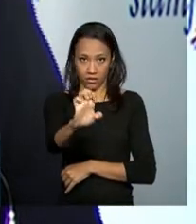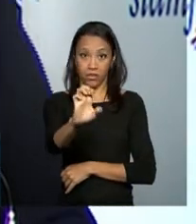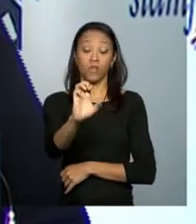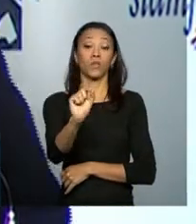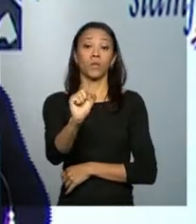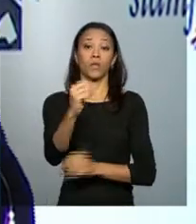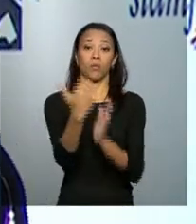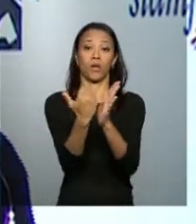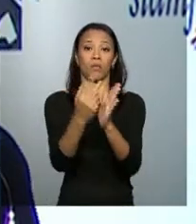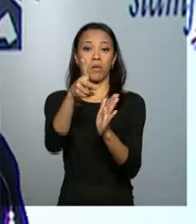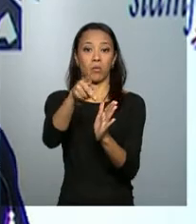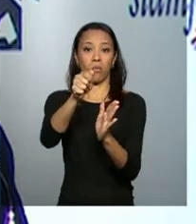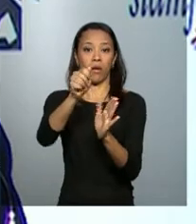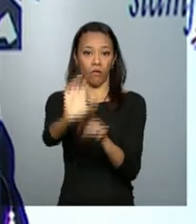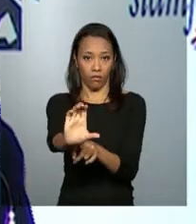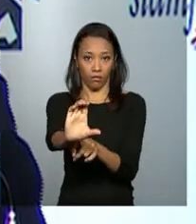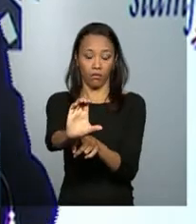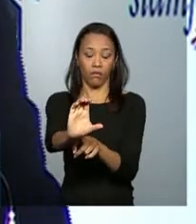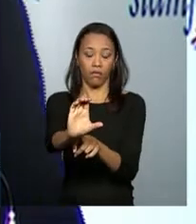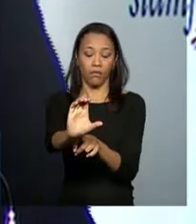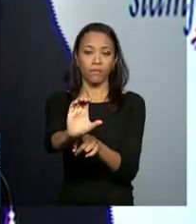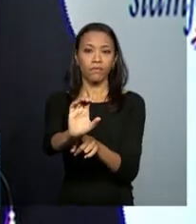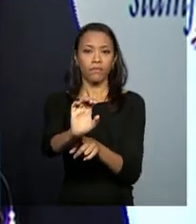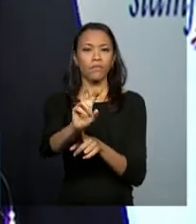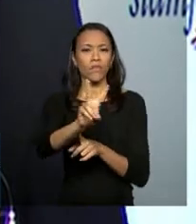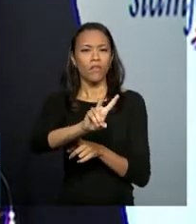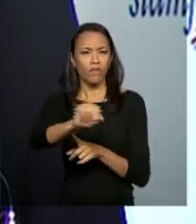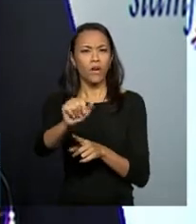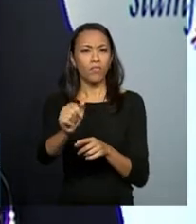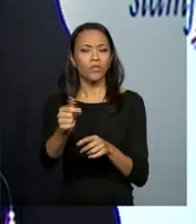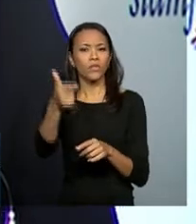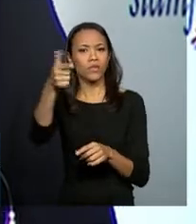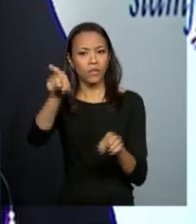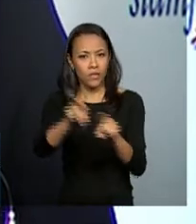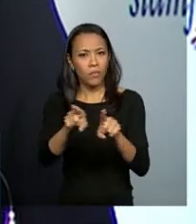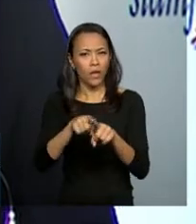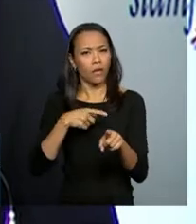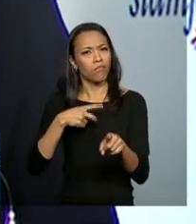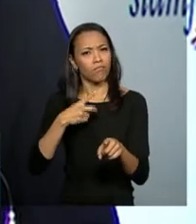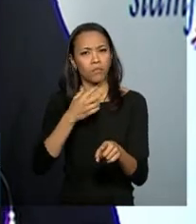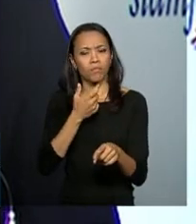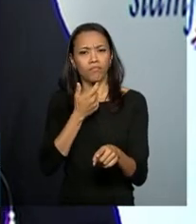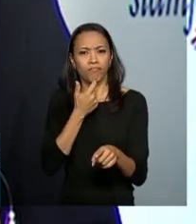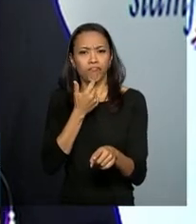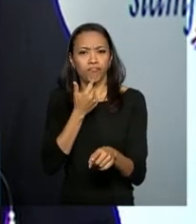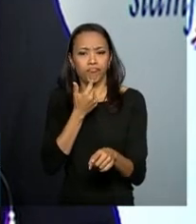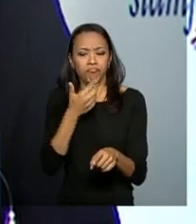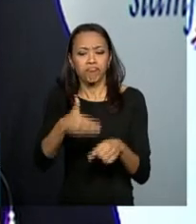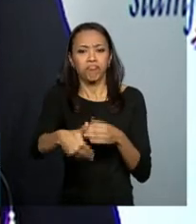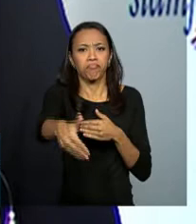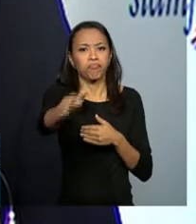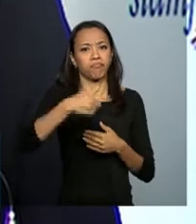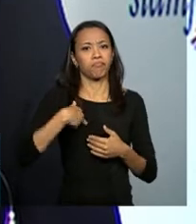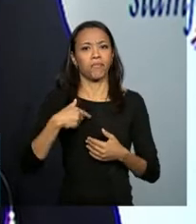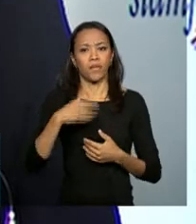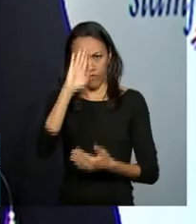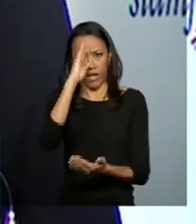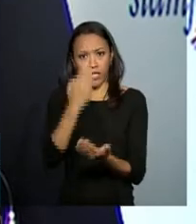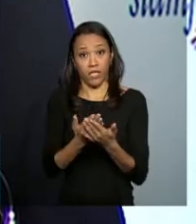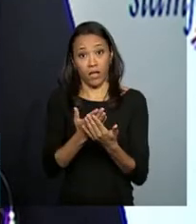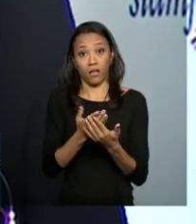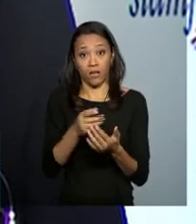abrir também, o mais cedo possível, nós acreditamos ainda nesse